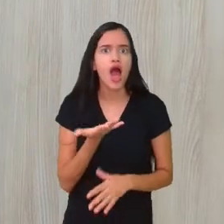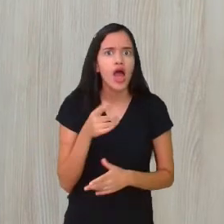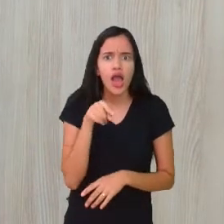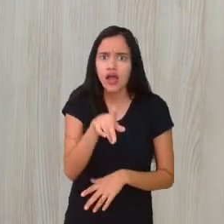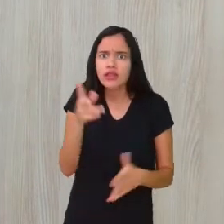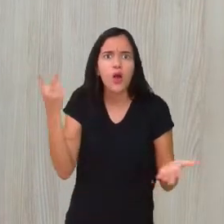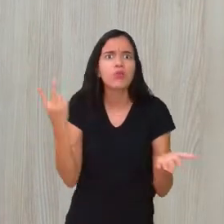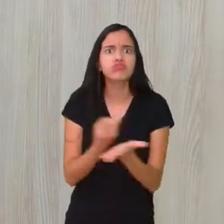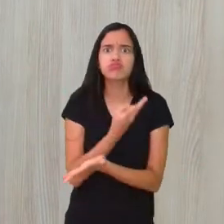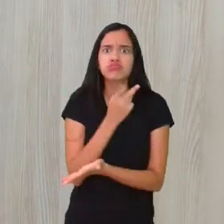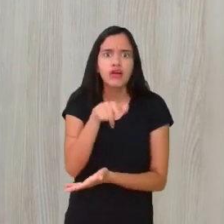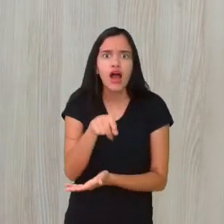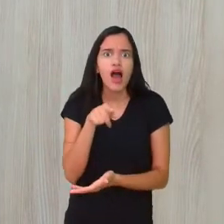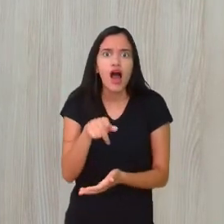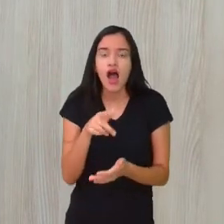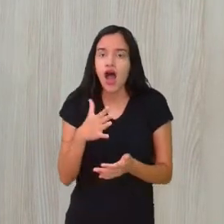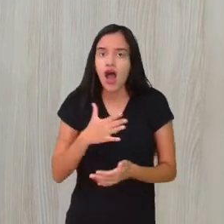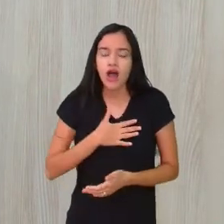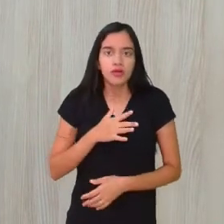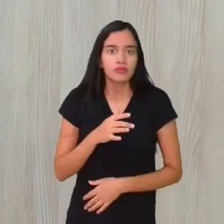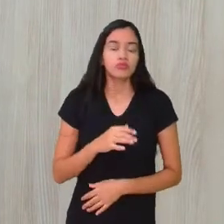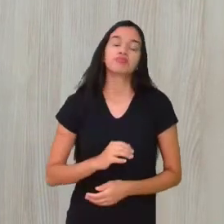que está acontecendo, essa trama.